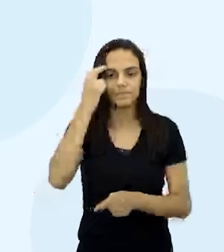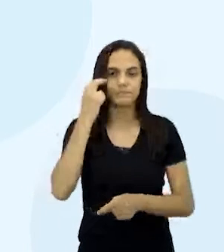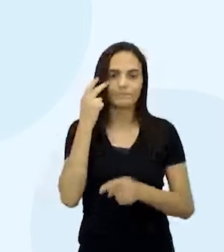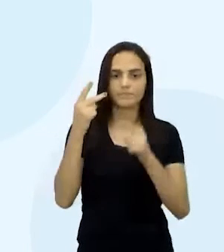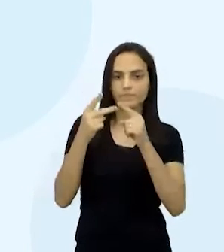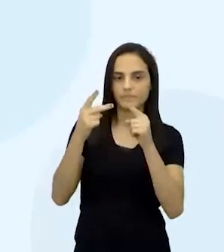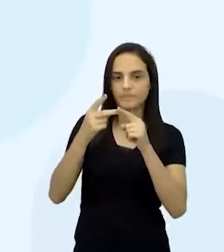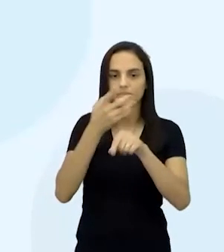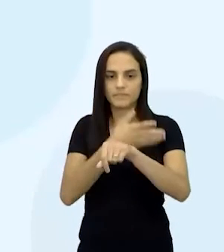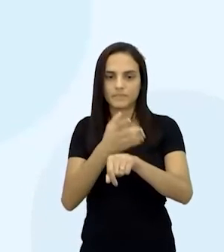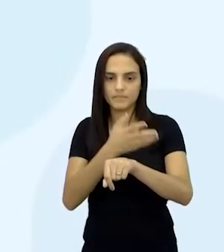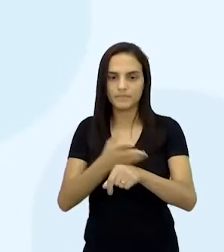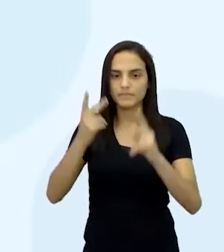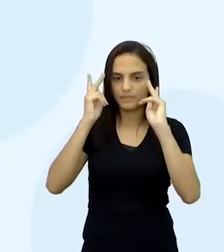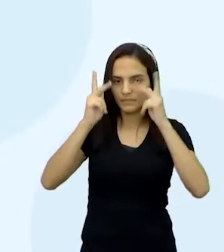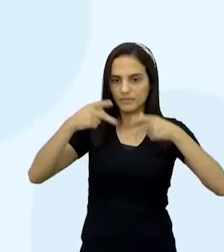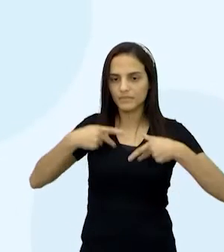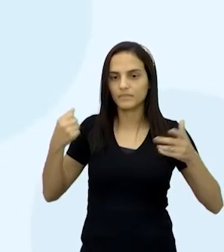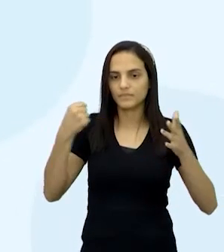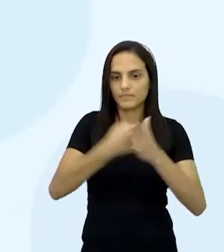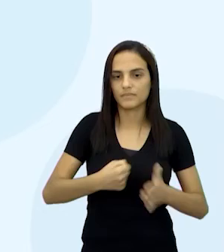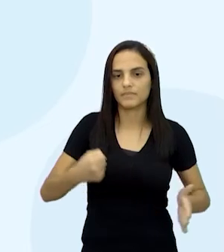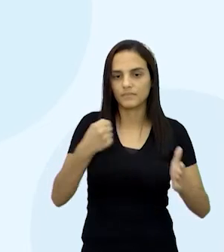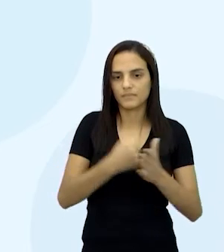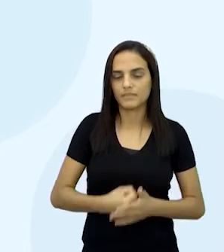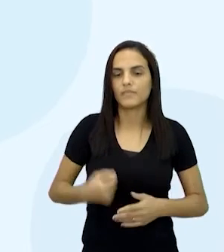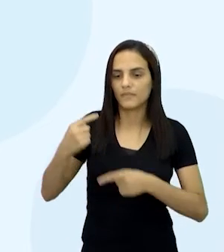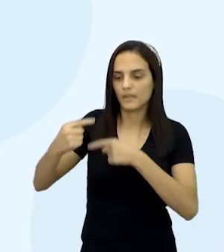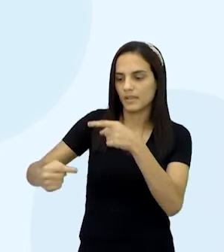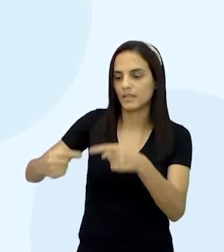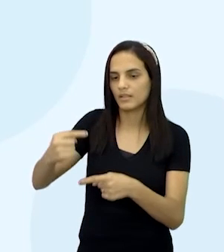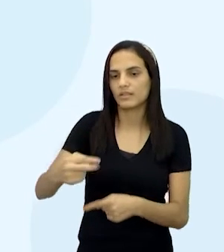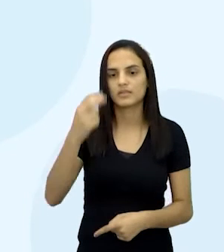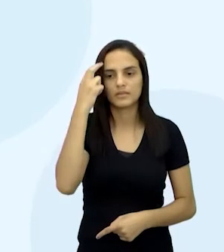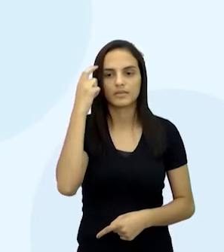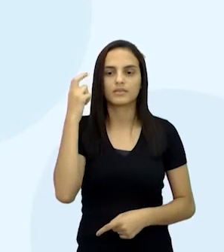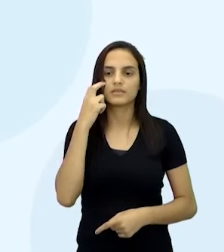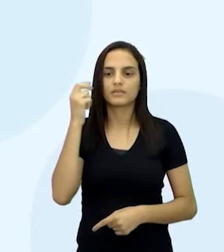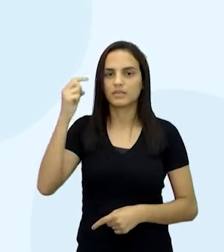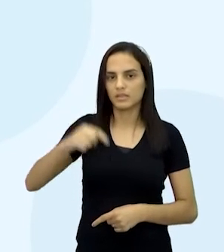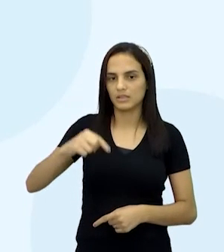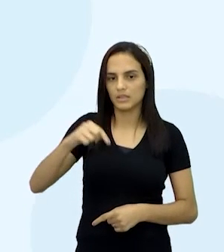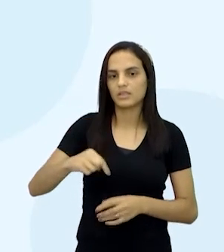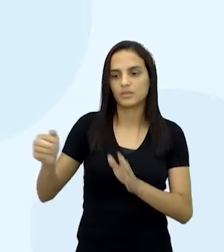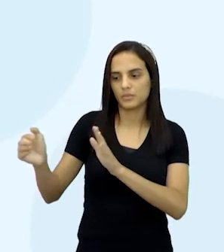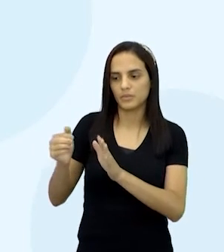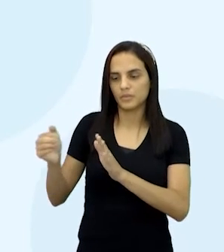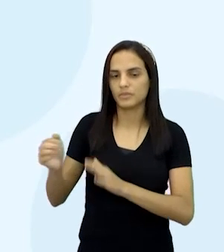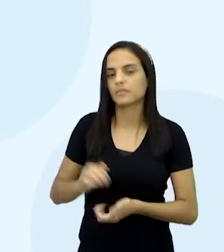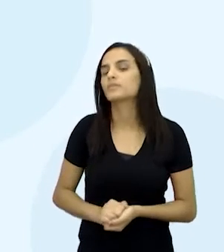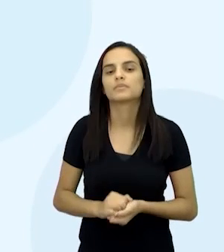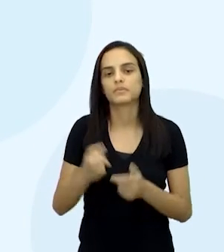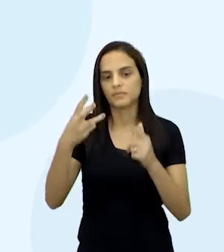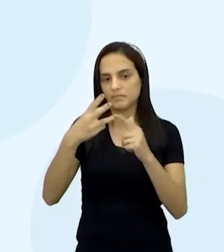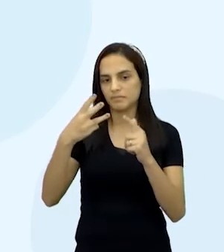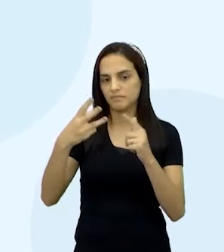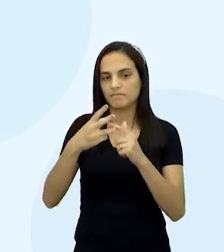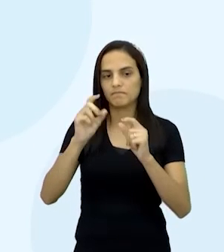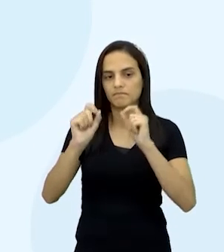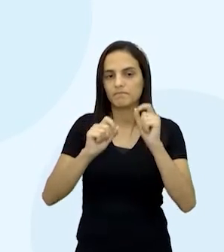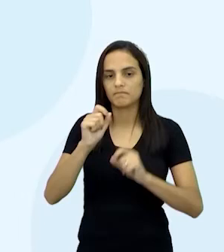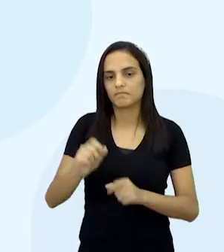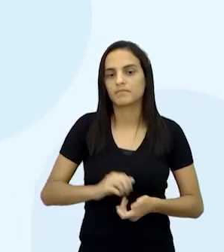2? Práticas corporais de lutas, heranças culturais. Nossa, nós aqui, ó. Nesse momento aqui onde vocês estão. E o número 3? Número